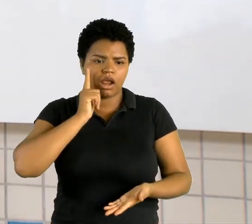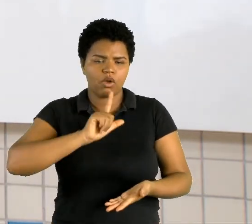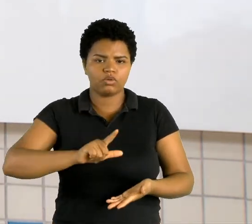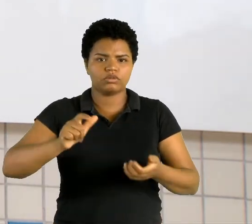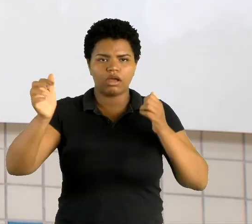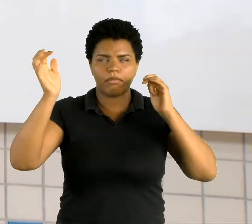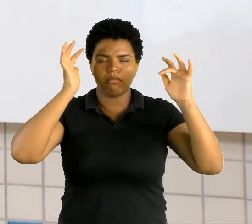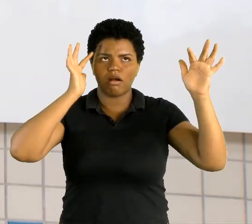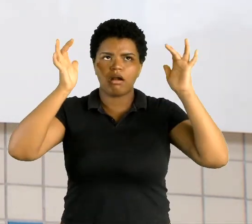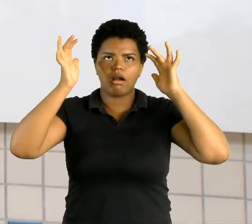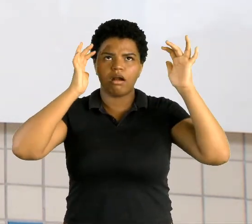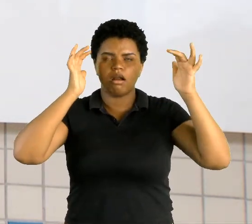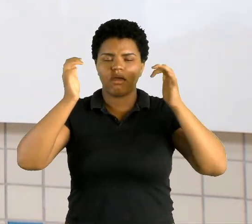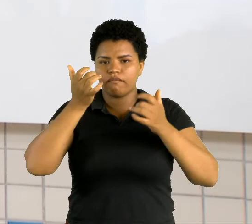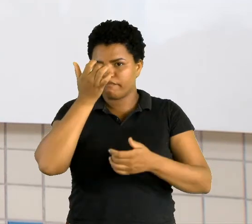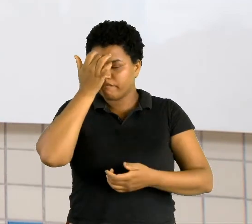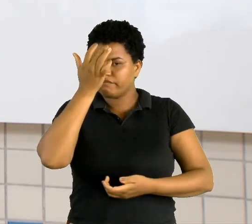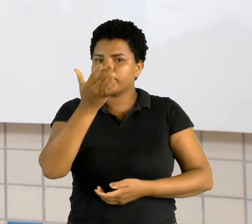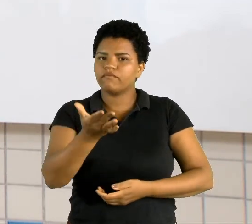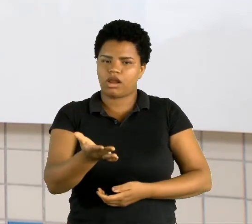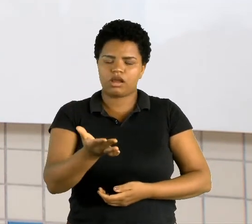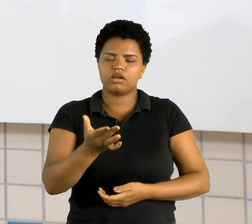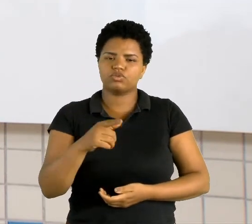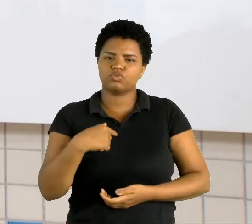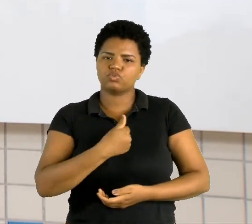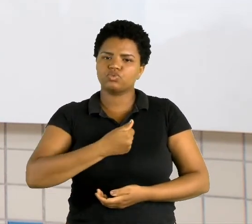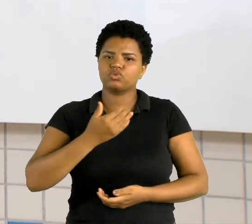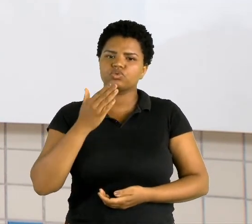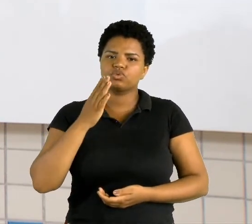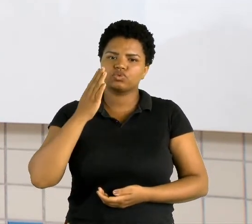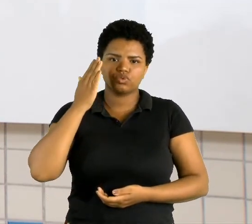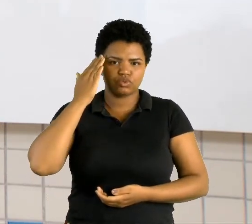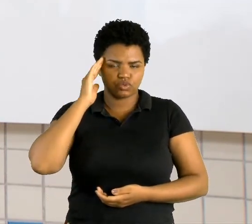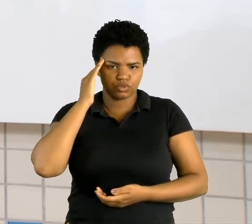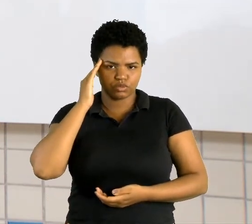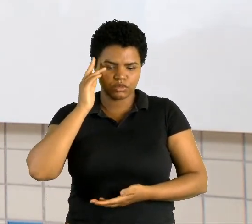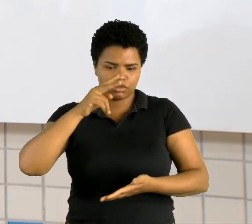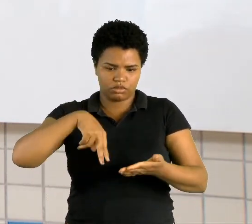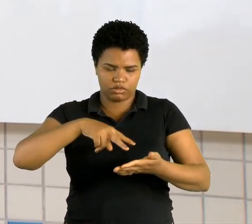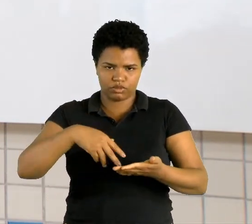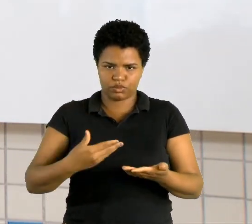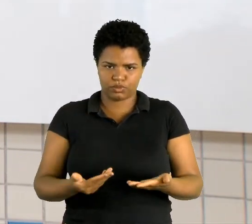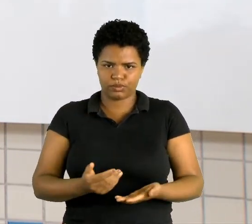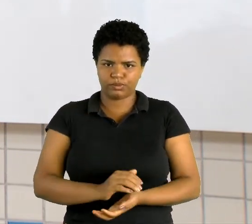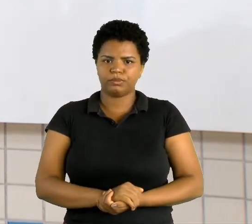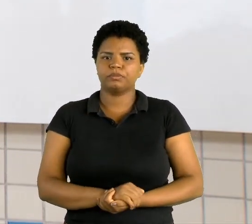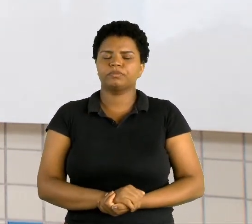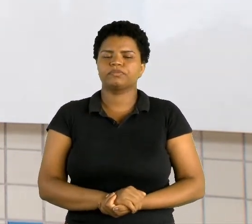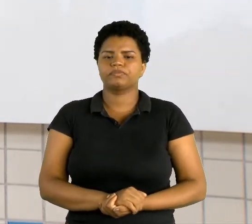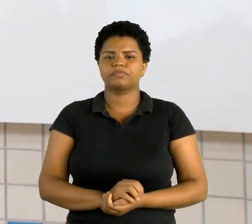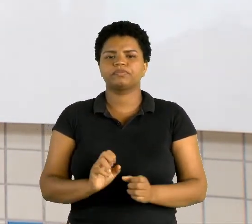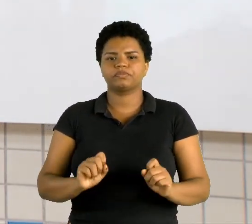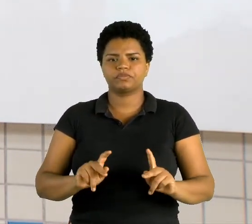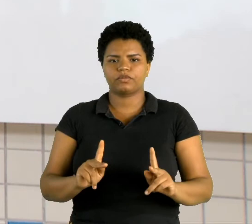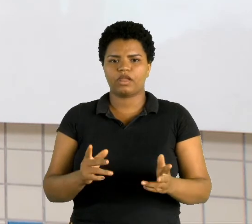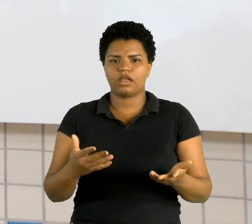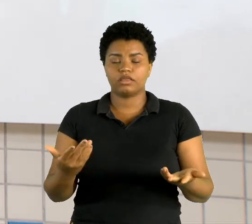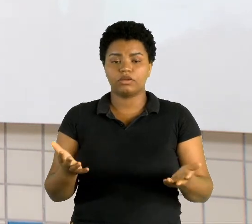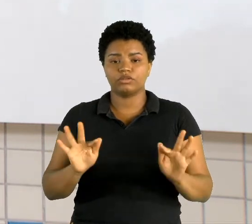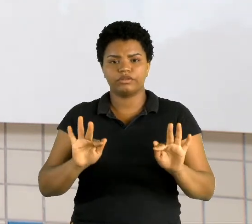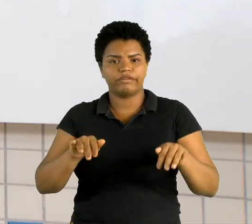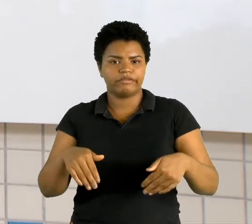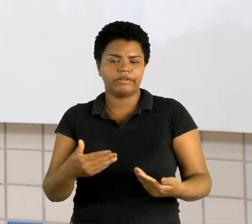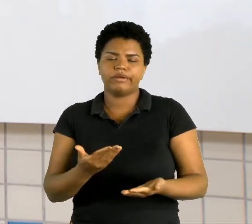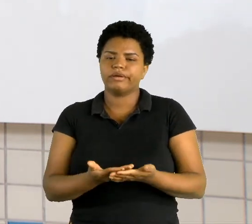melhor o nosso entendimento na nossa leitura, ok? Então, nós vamos encerrando